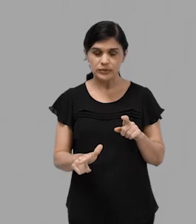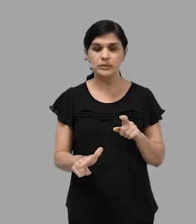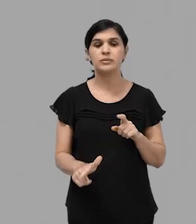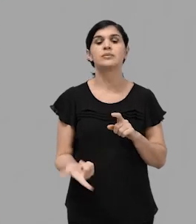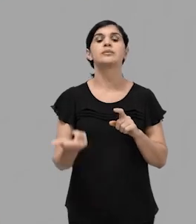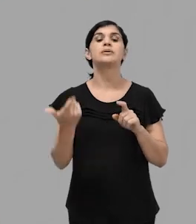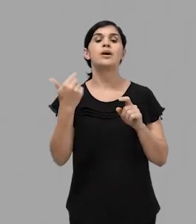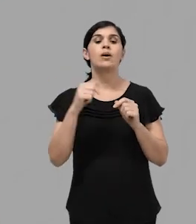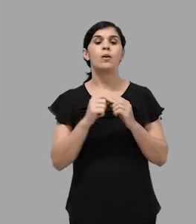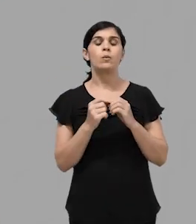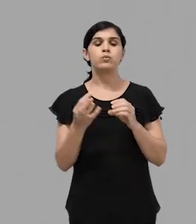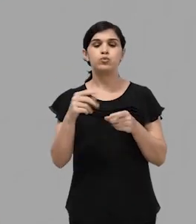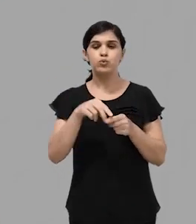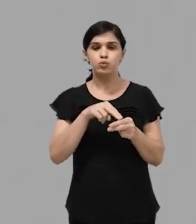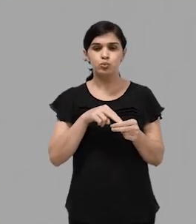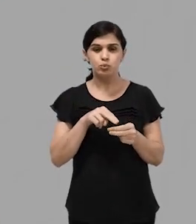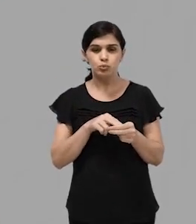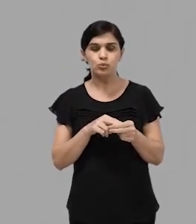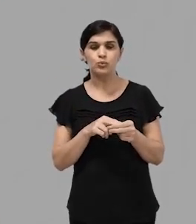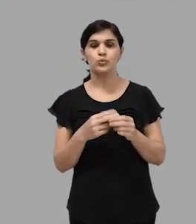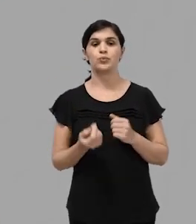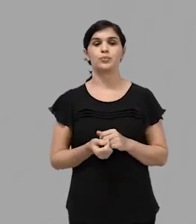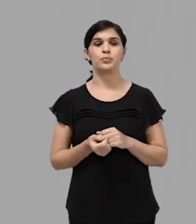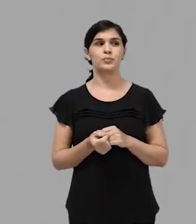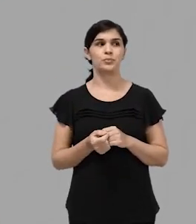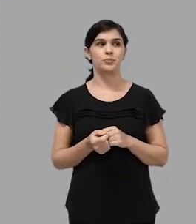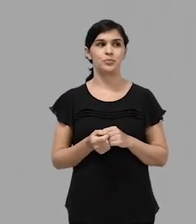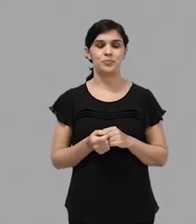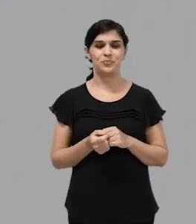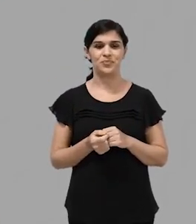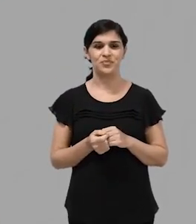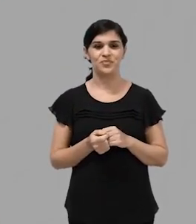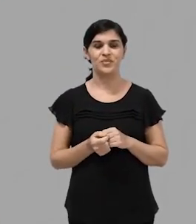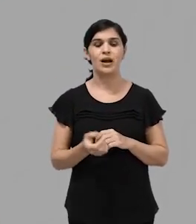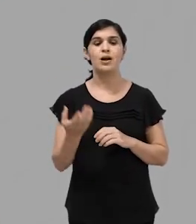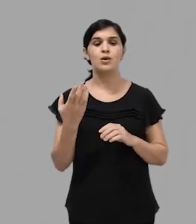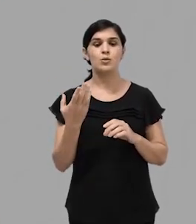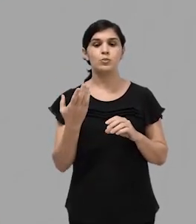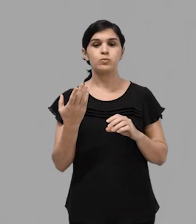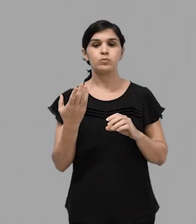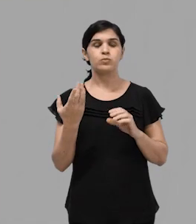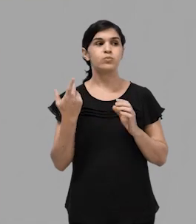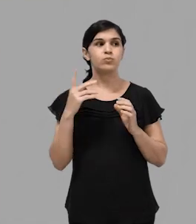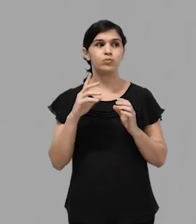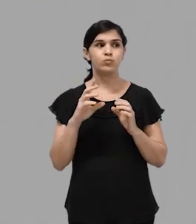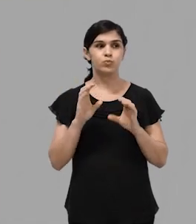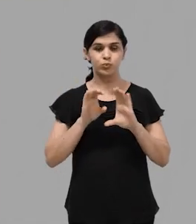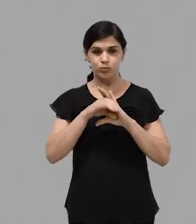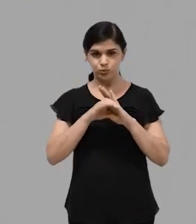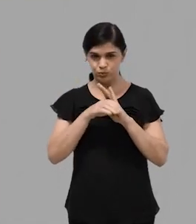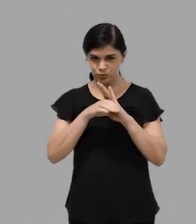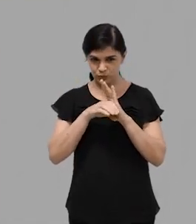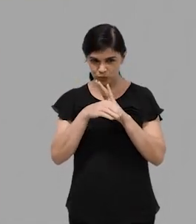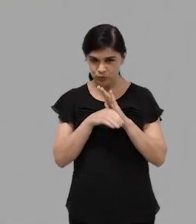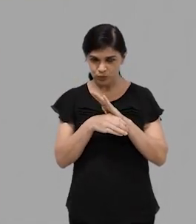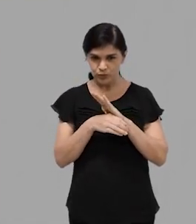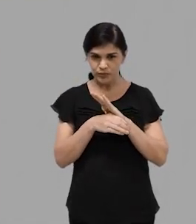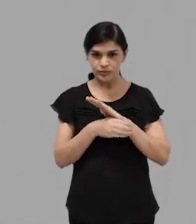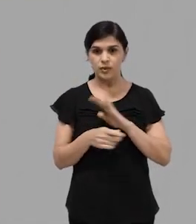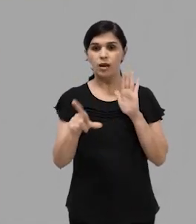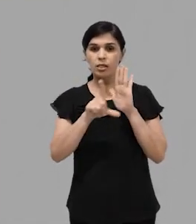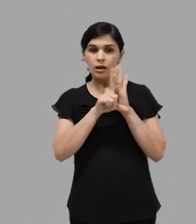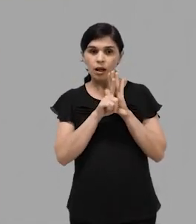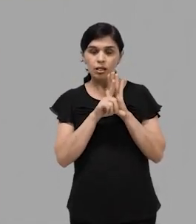propriedades periódicas, certo? Bom, o conceito, na verdade, a lei que rege a tabela